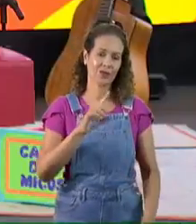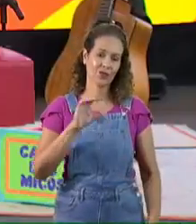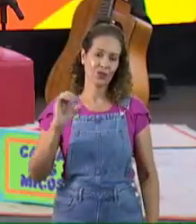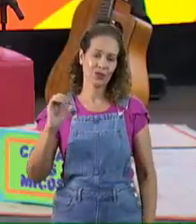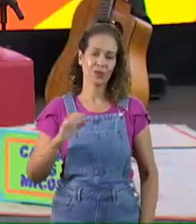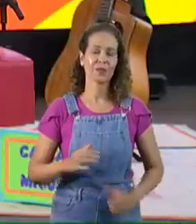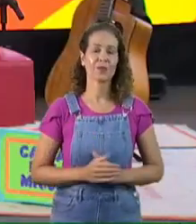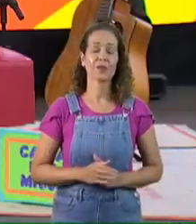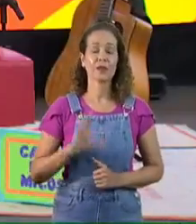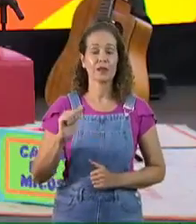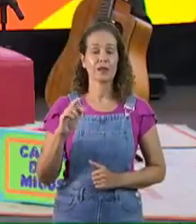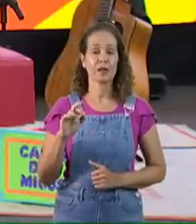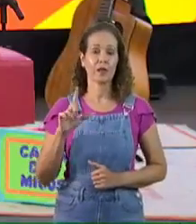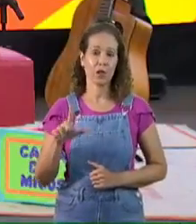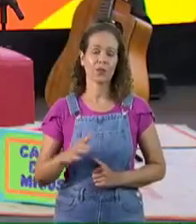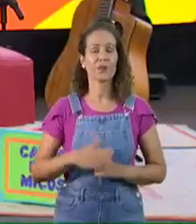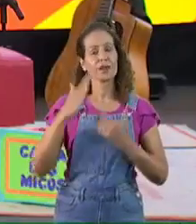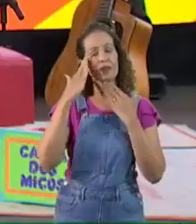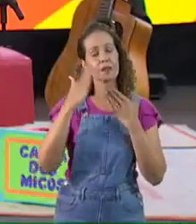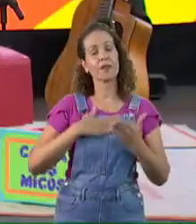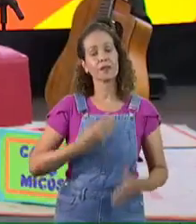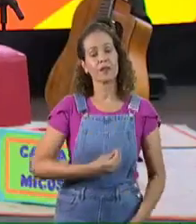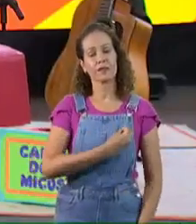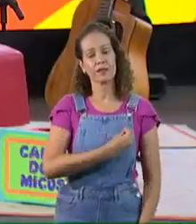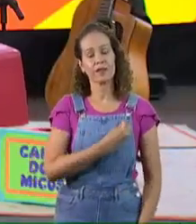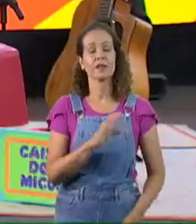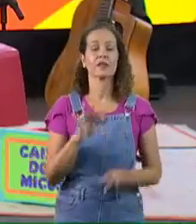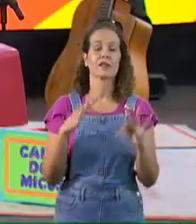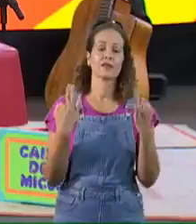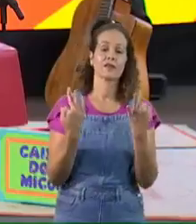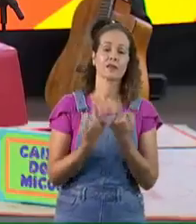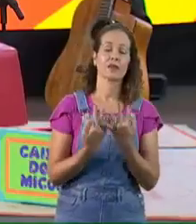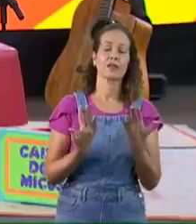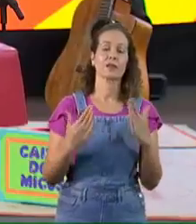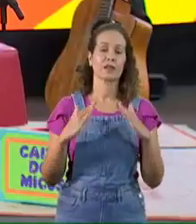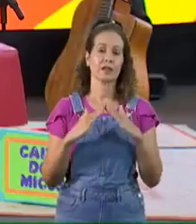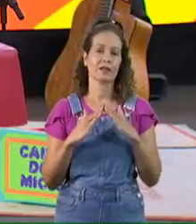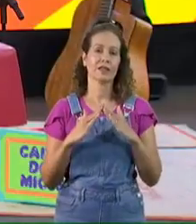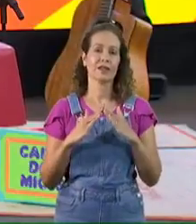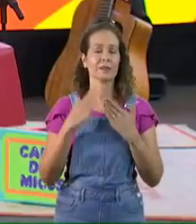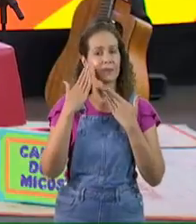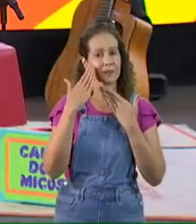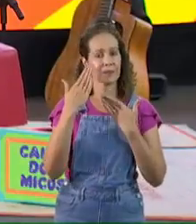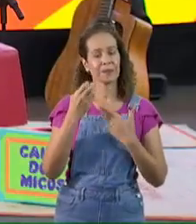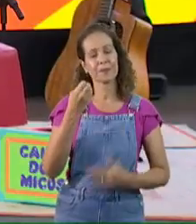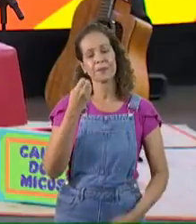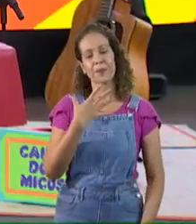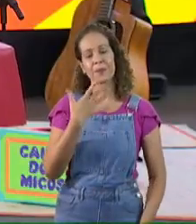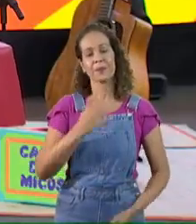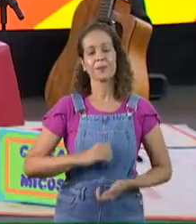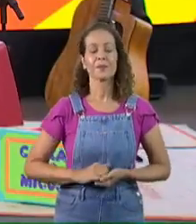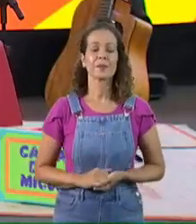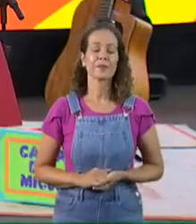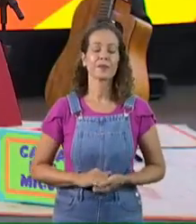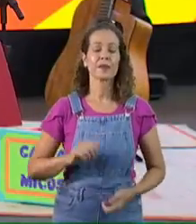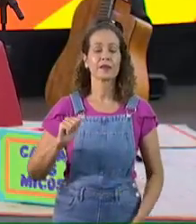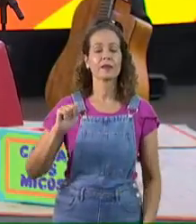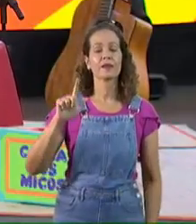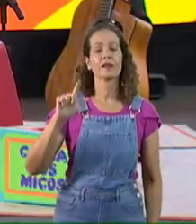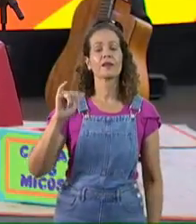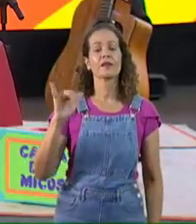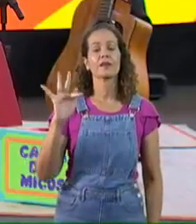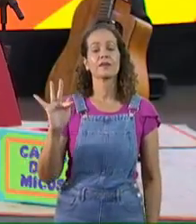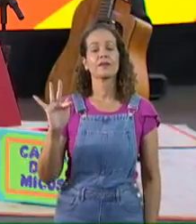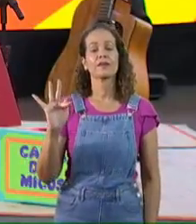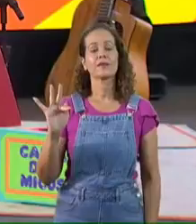sou grata pela minha vida, pela minha família e pela minha casa. Muito bom. E você aí, qual que você fez, Aleph?